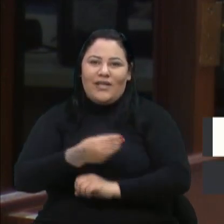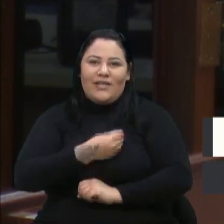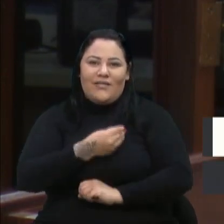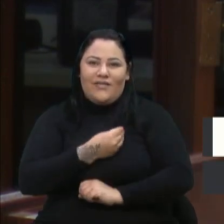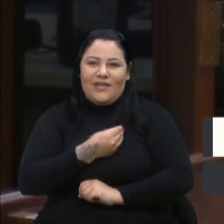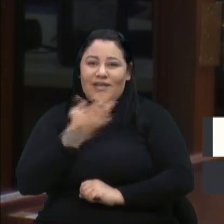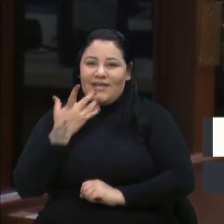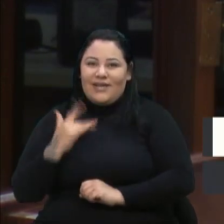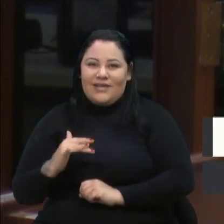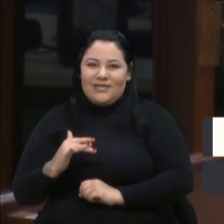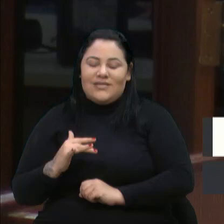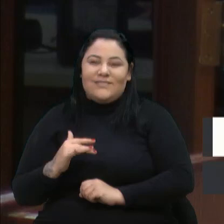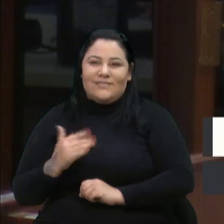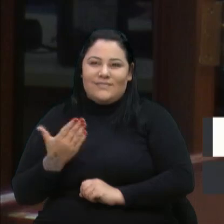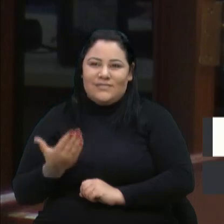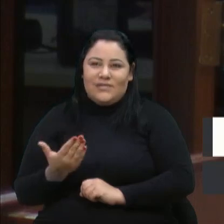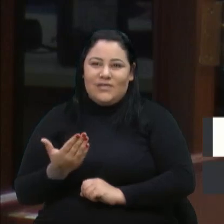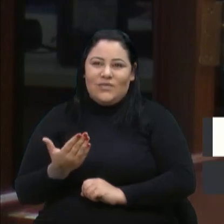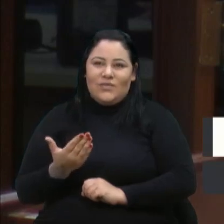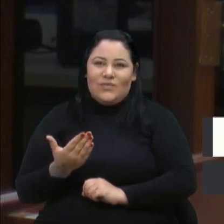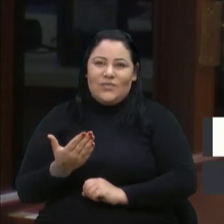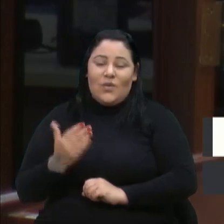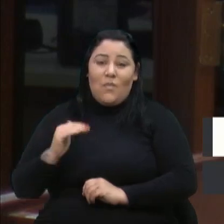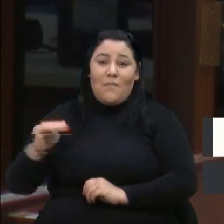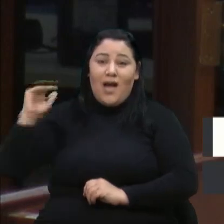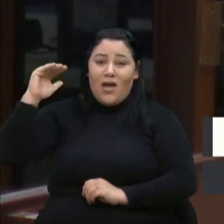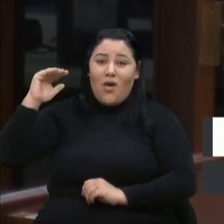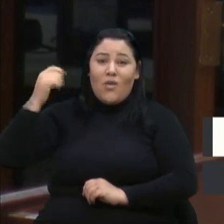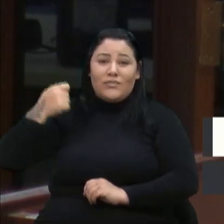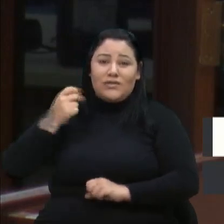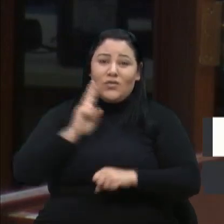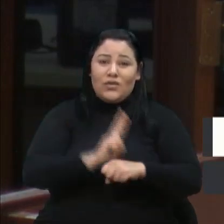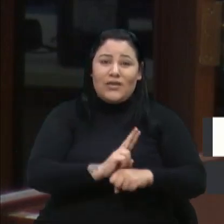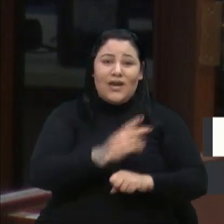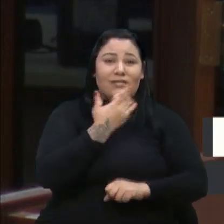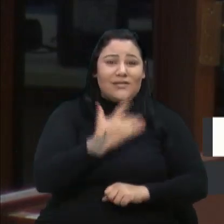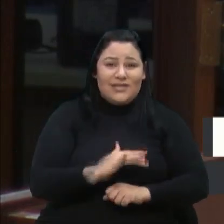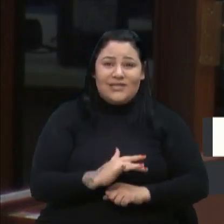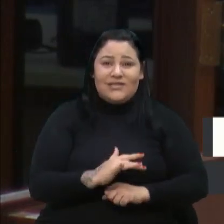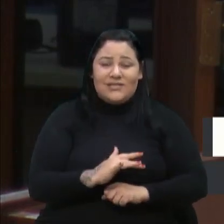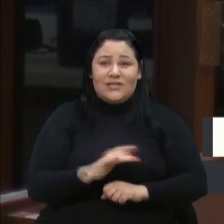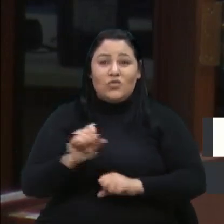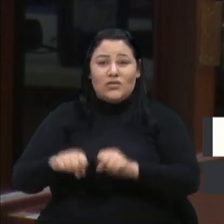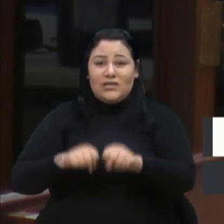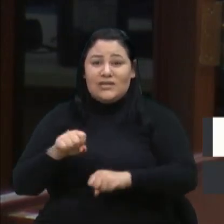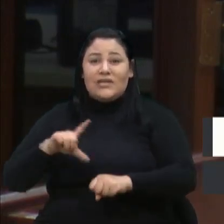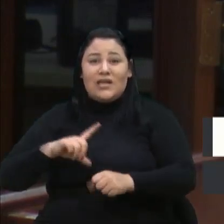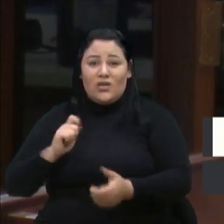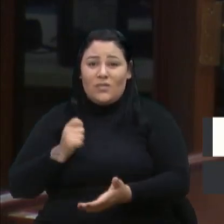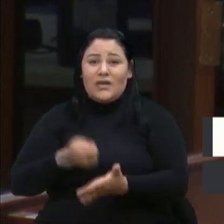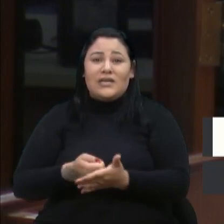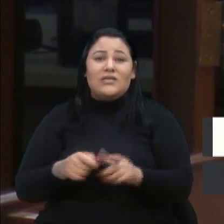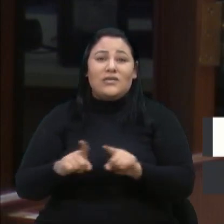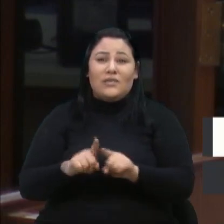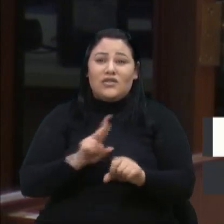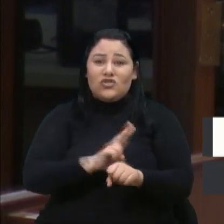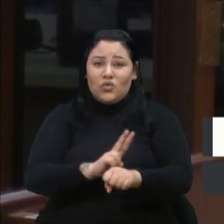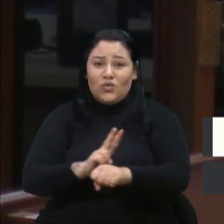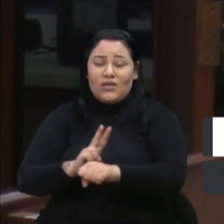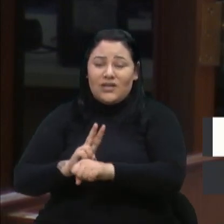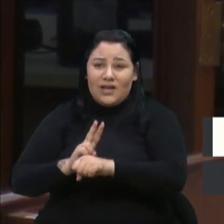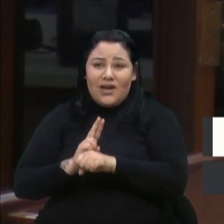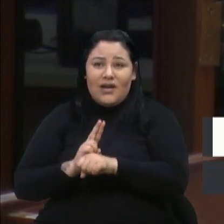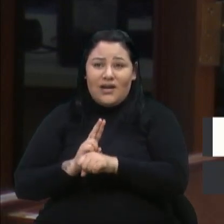os maiores devem cuidar dos menores, assim como o ciclista tem a obrigação também de cuidar pela incolumidade